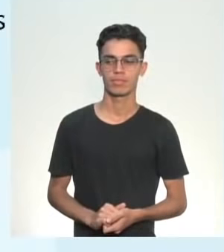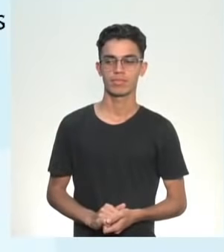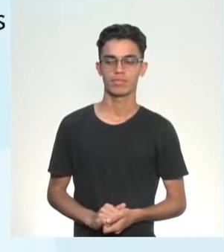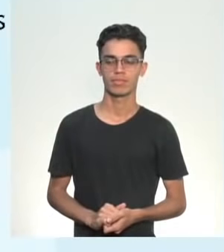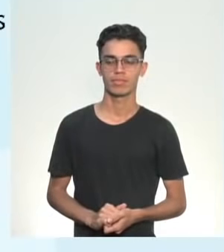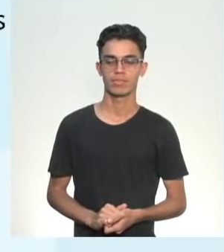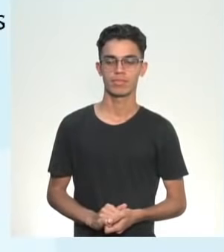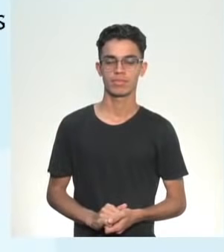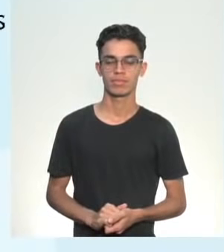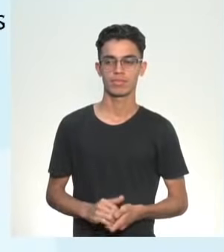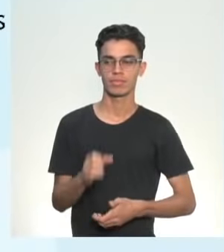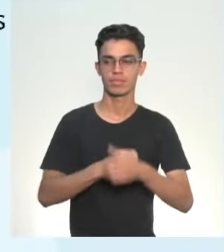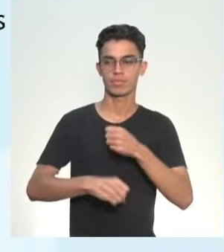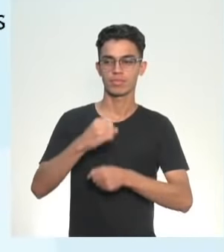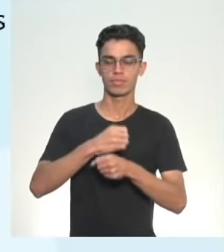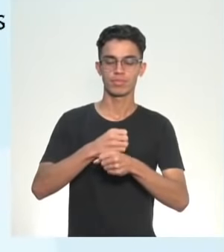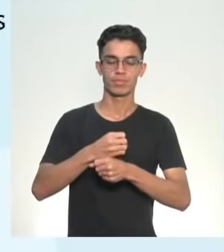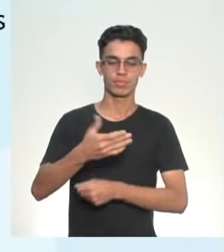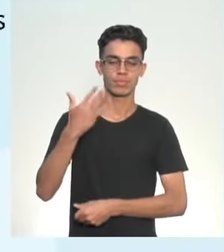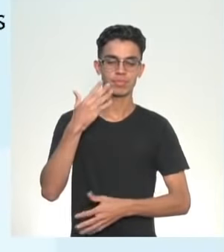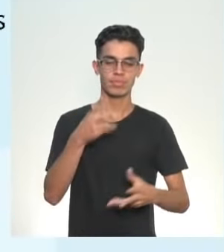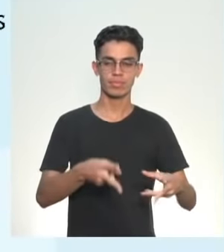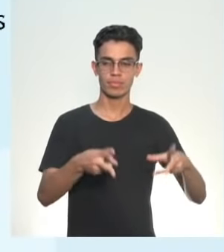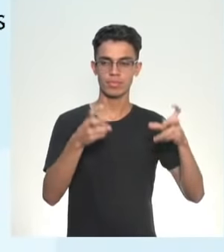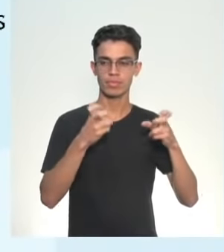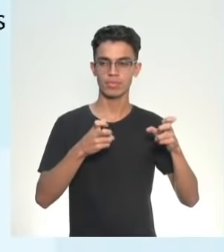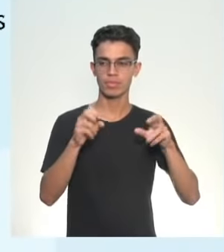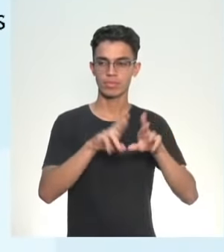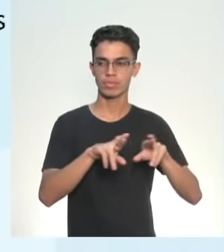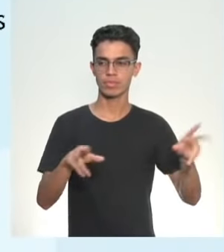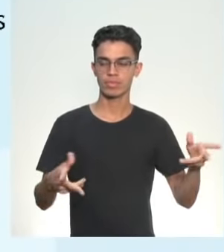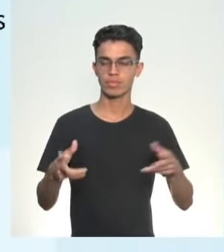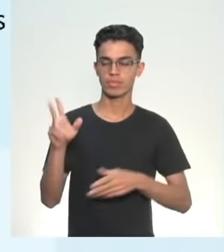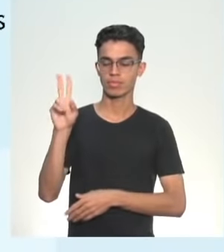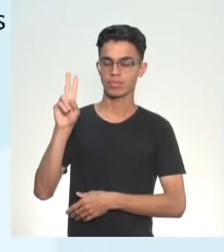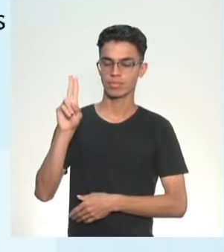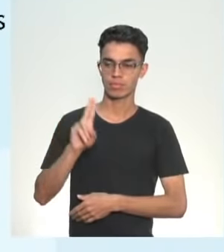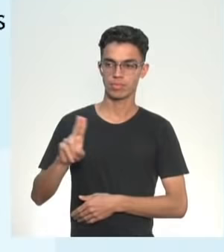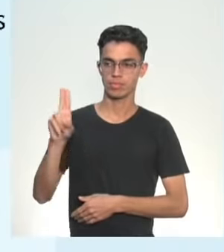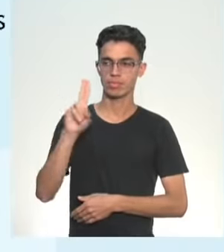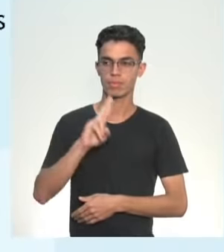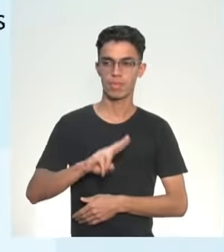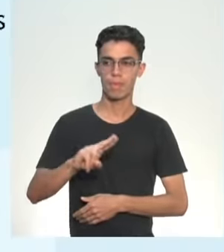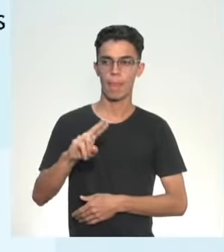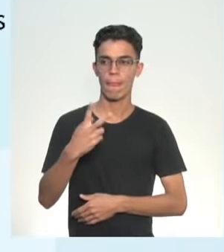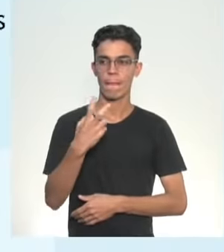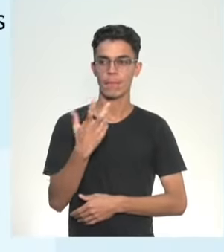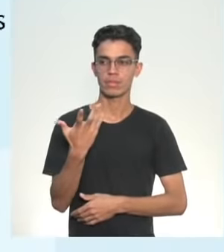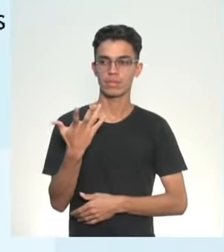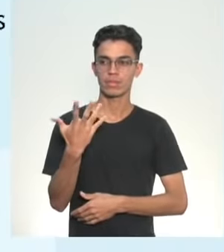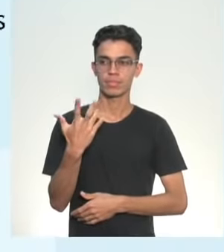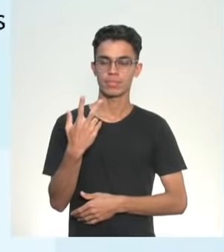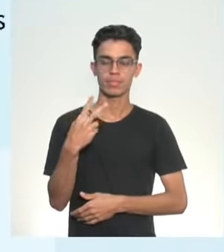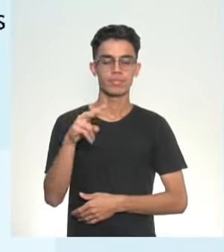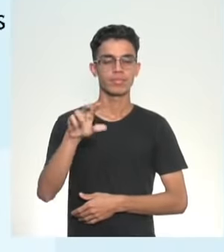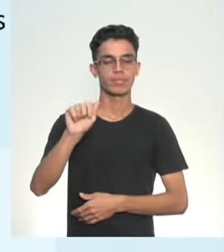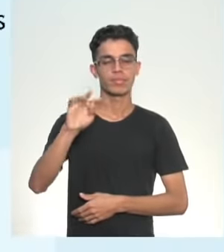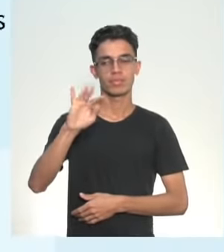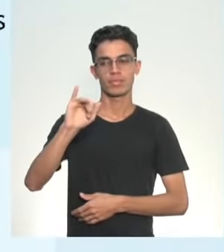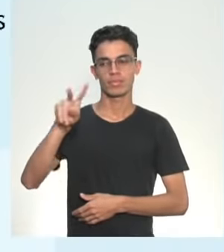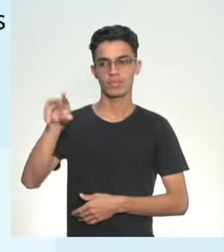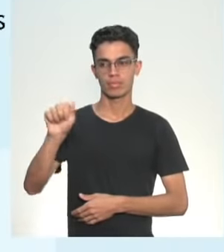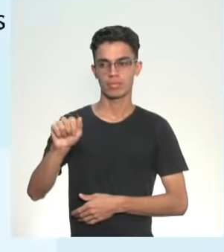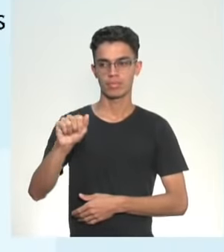não sabe nos identificamos o uso de diferentes tempos verbais focando na voz ativa e passiva do